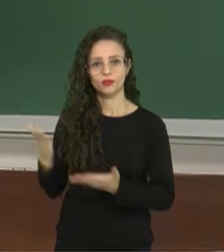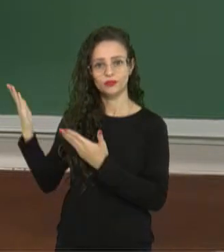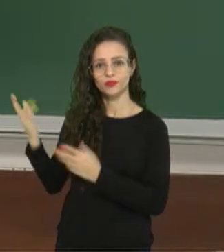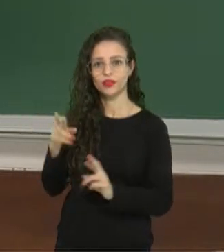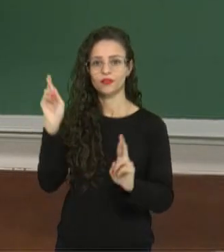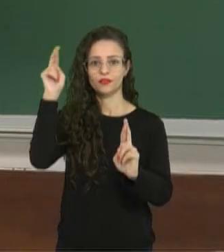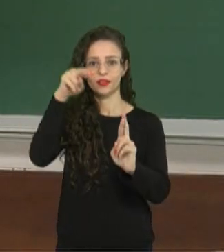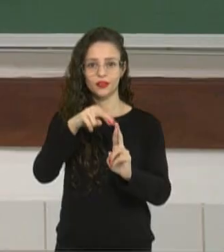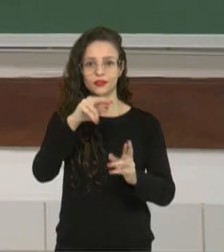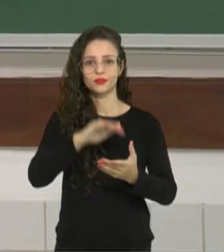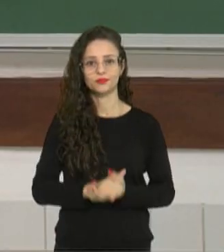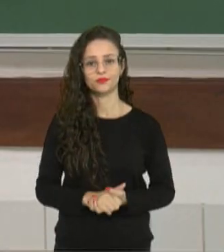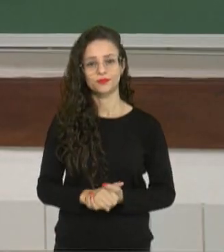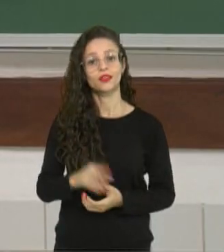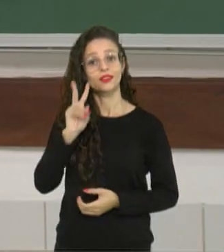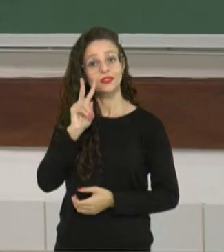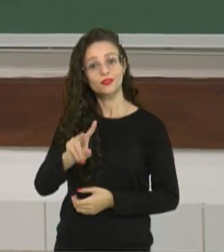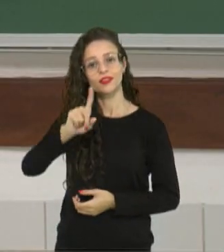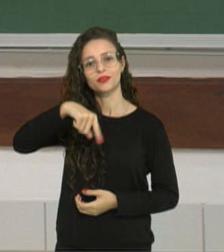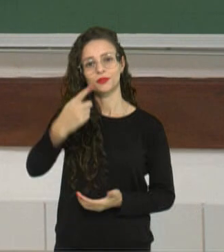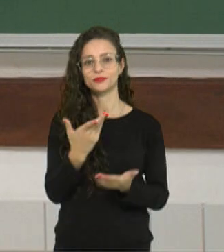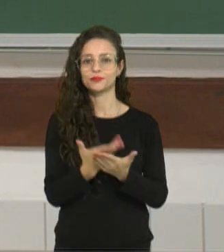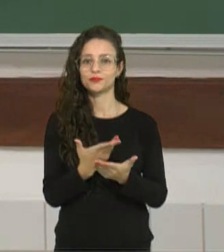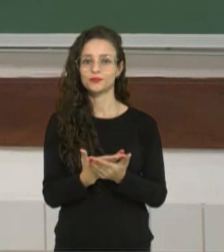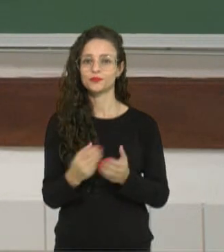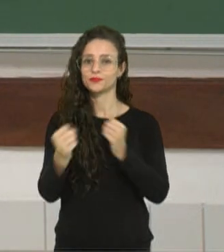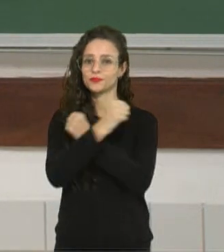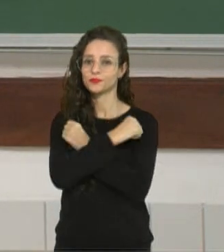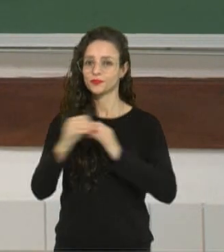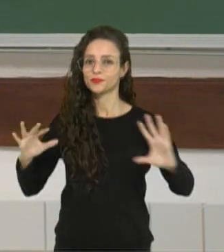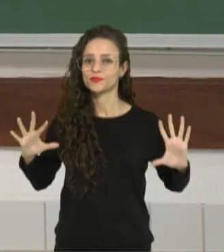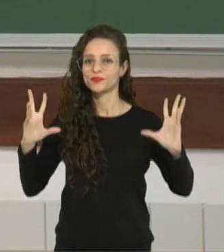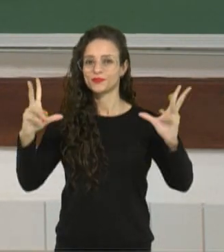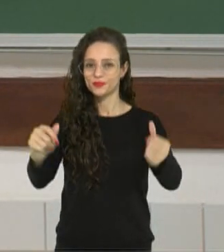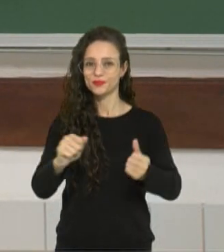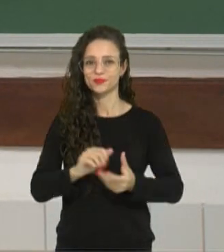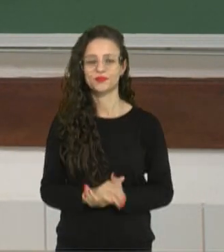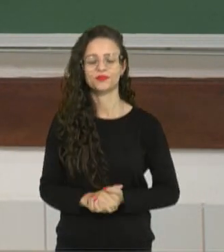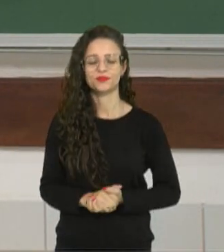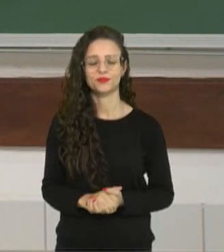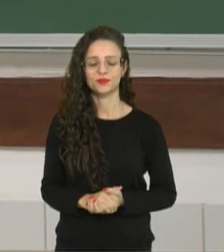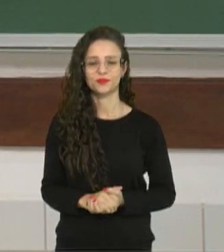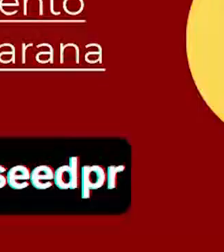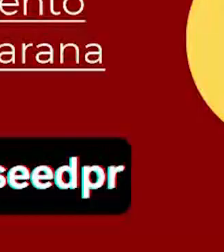aqui as referências e a gente se vê na próxima aula. Um abraço para você e até lá!